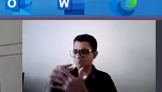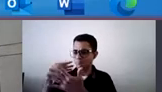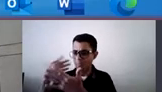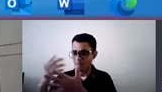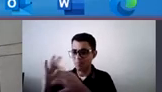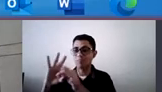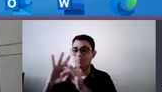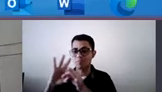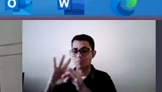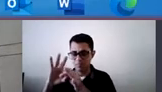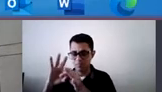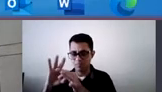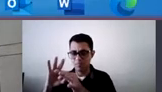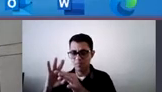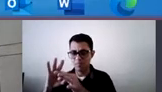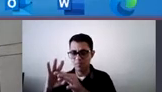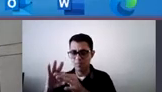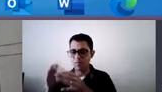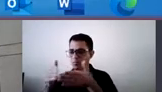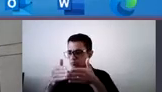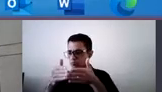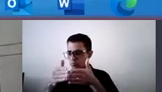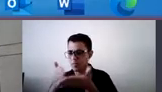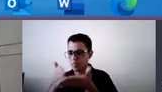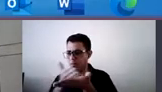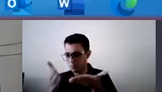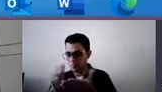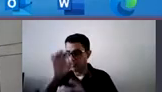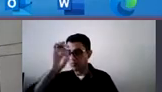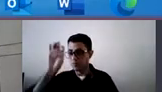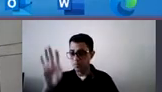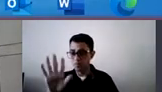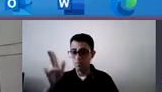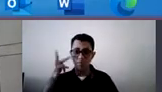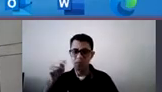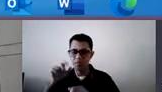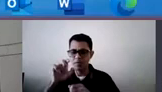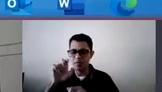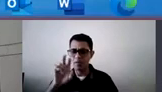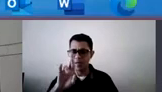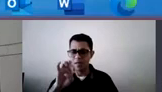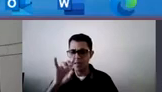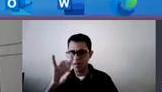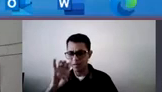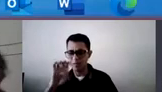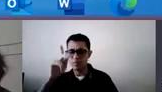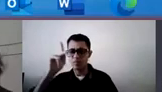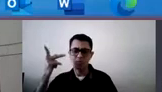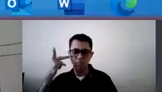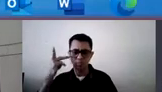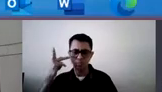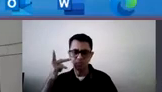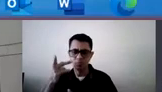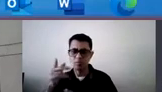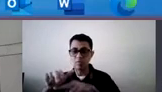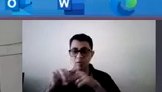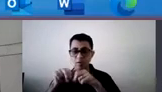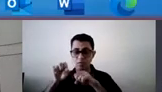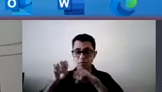data, abrindo caminhos aqui no Estado de São Paulo, na Rede Estadual de São Paulo, em favor da